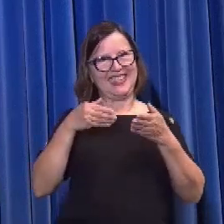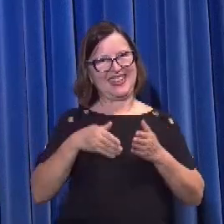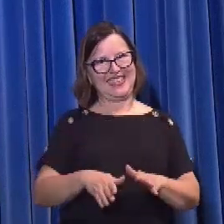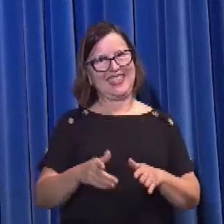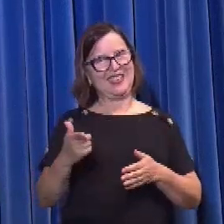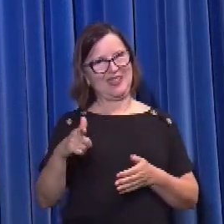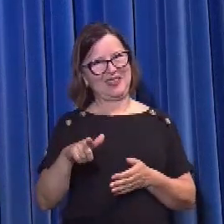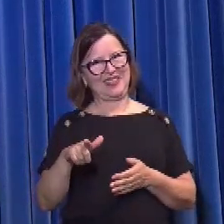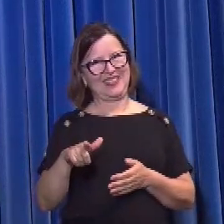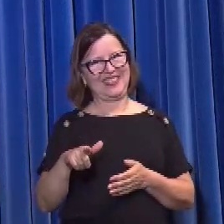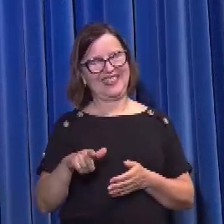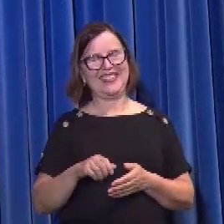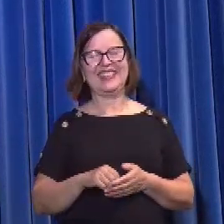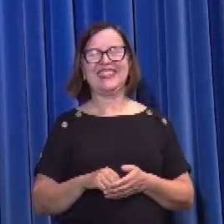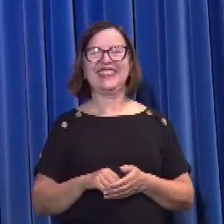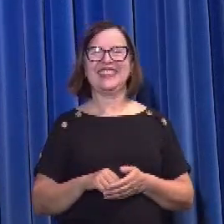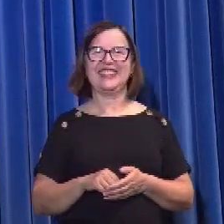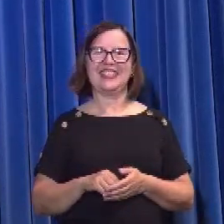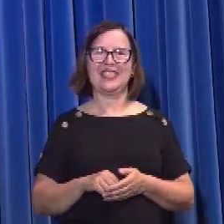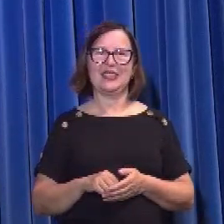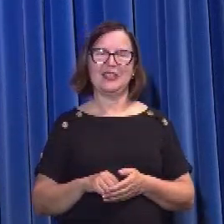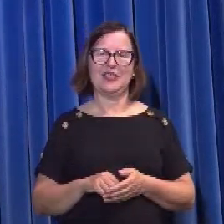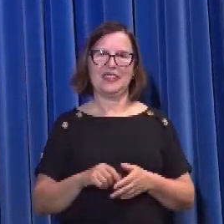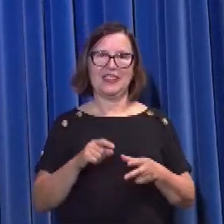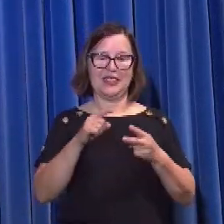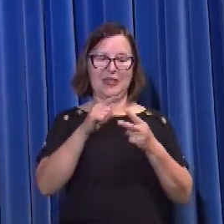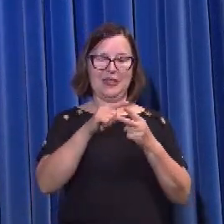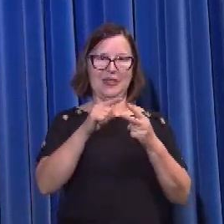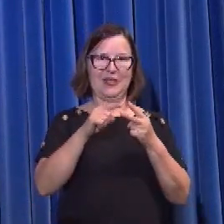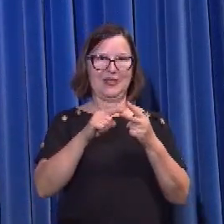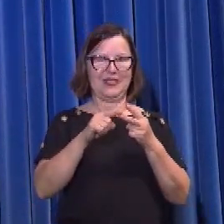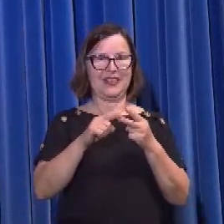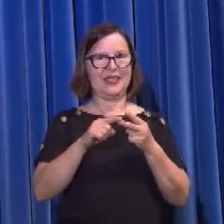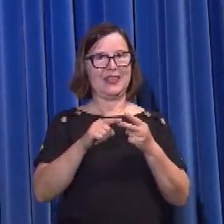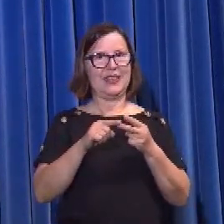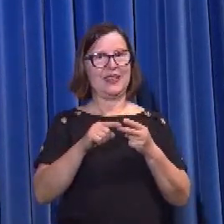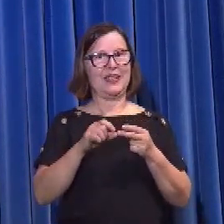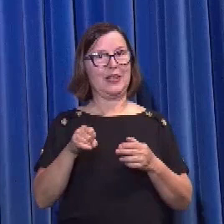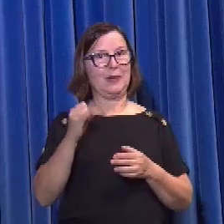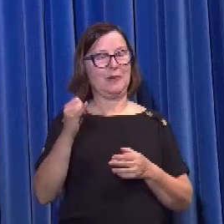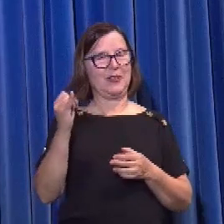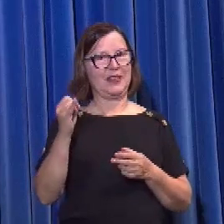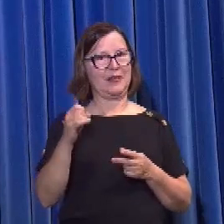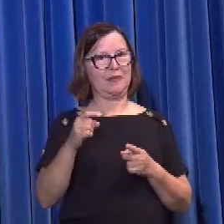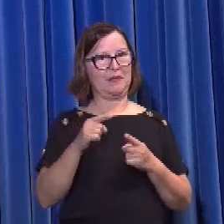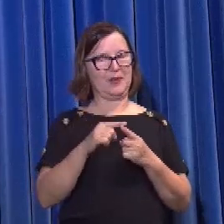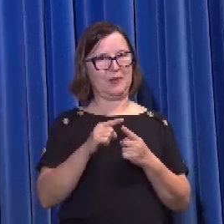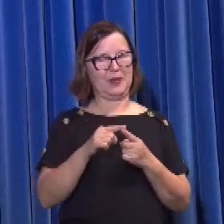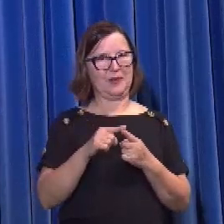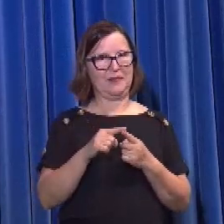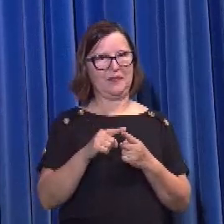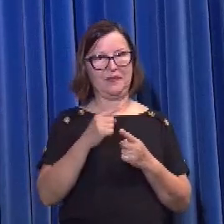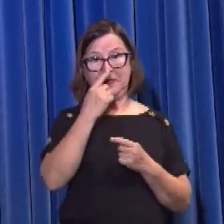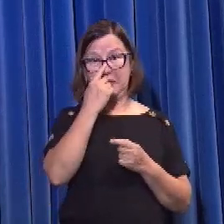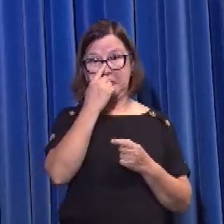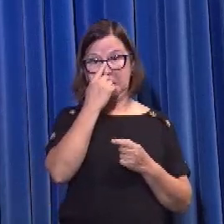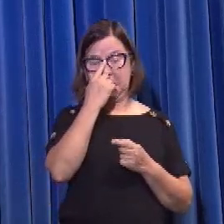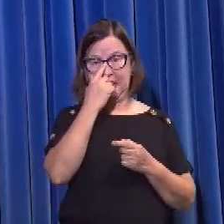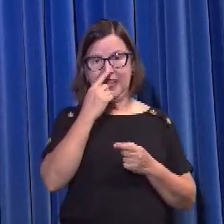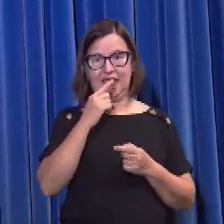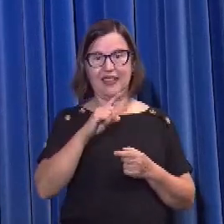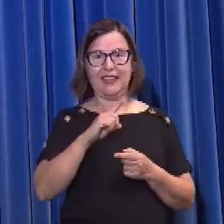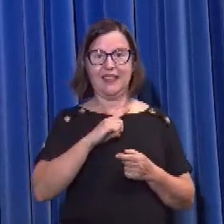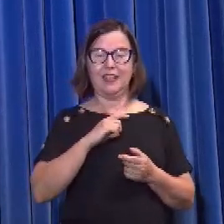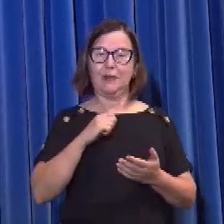Essa definição, então, ela possui duas partes importantes e distintas. Primeira, indica primeiro que há uma